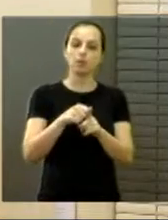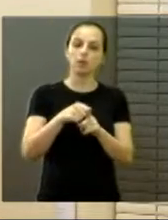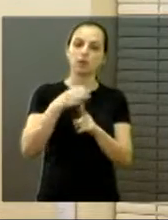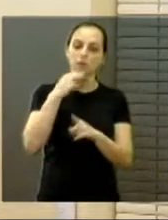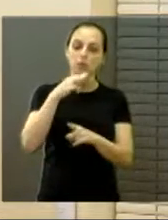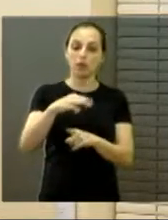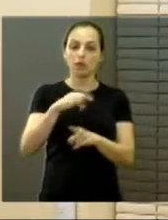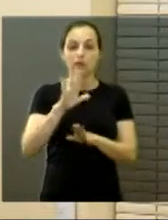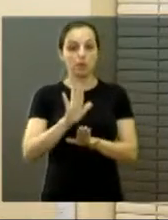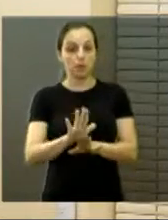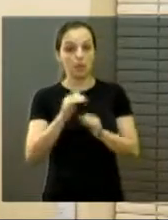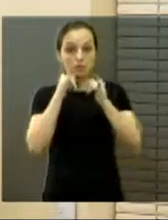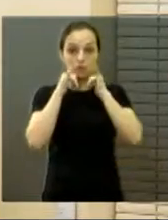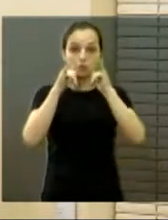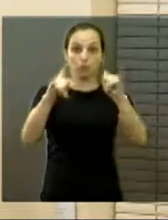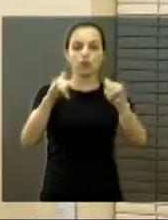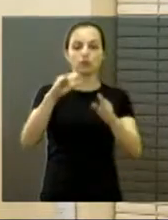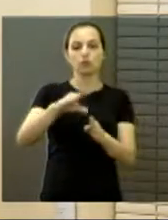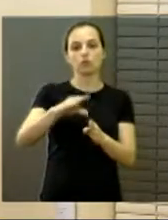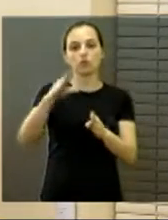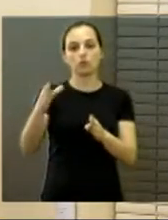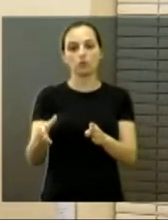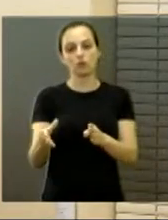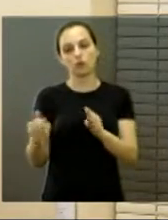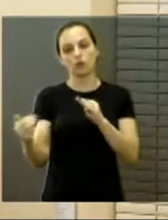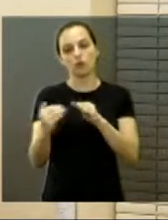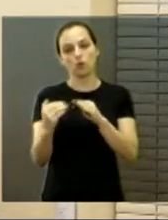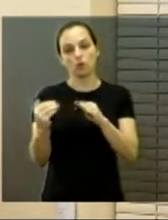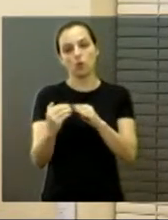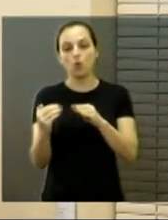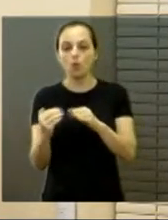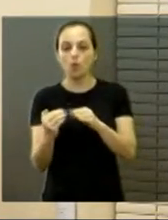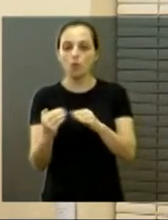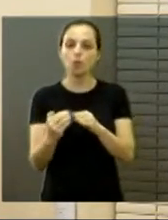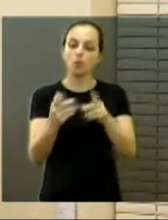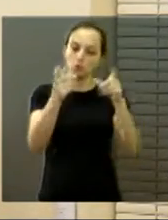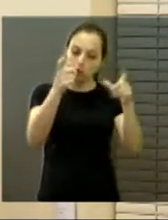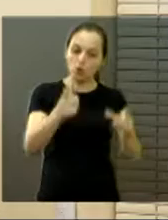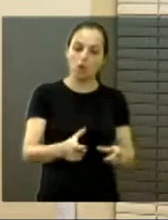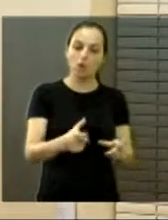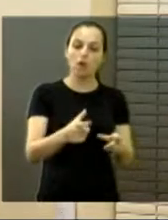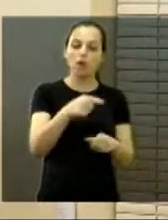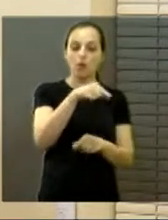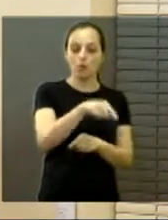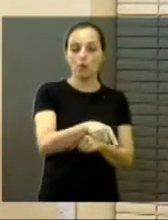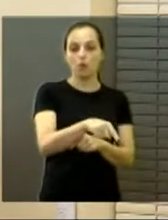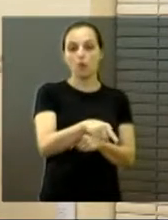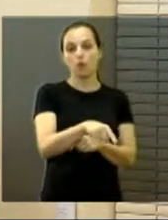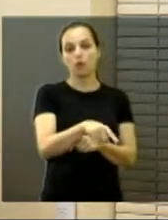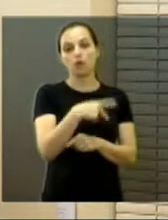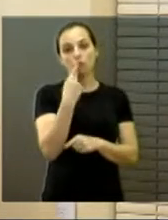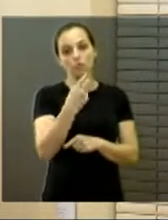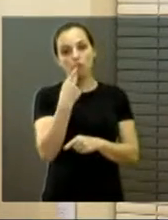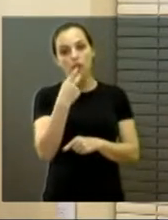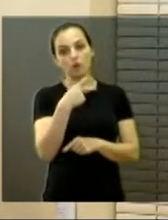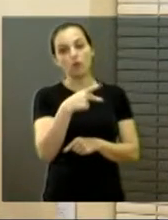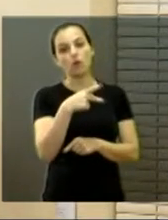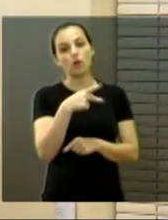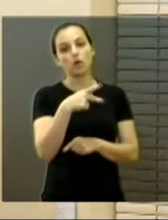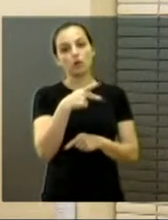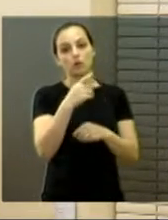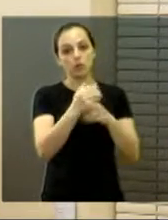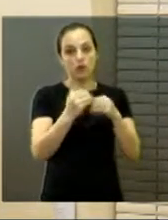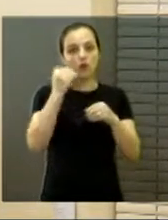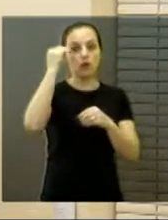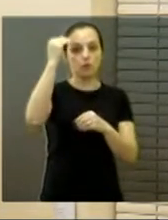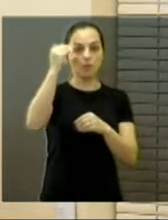Eis que o setor de comunicação da Câmara entrou em contato no local onde ela está, falou com a madre superiora.